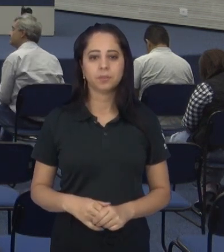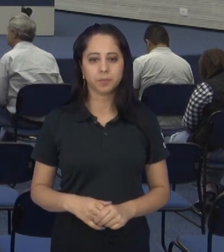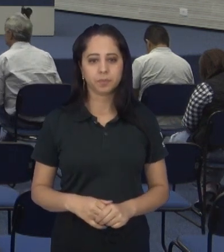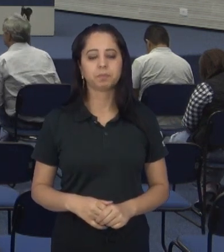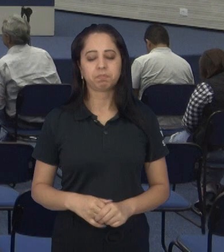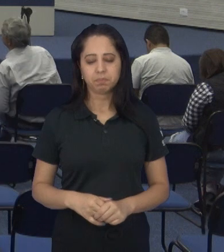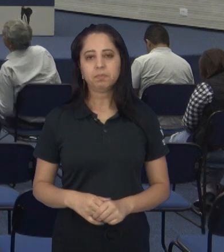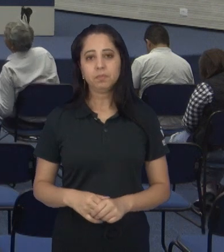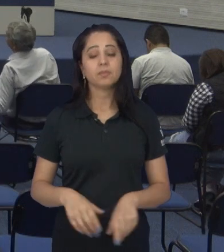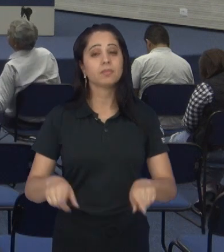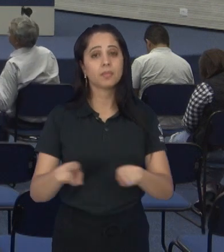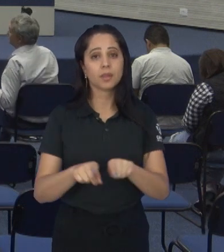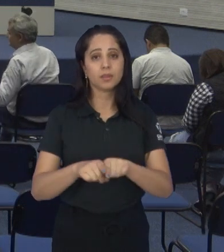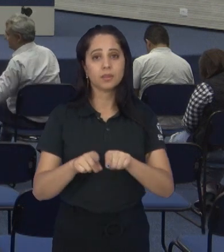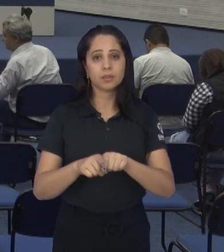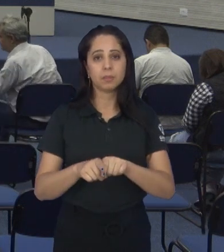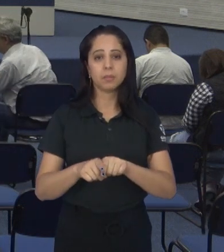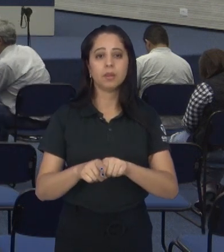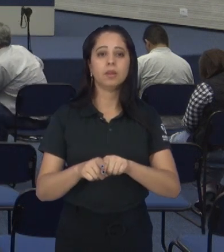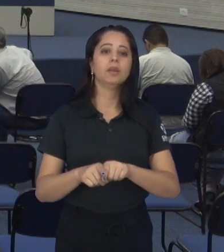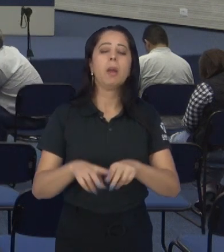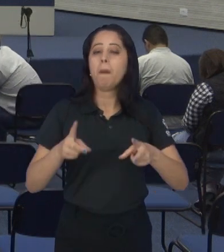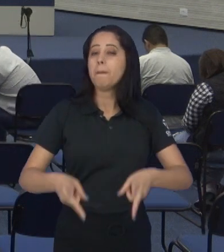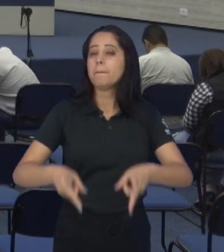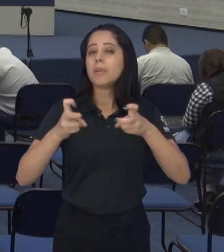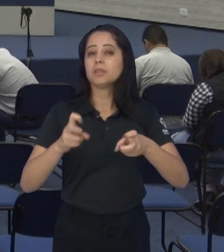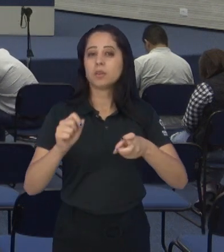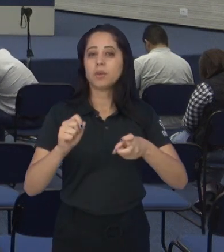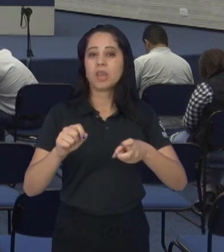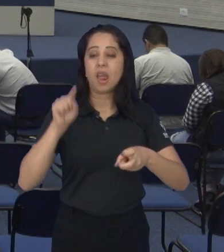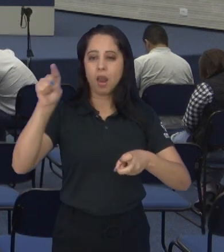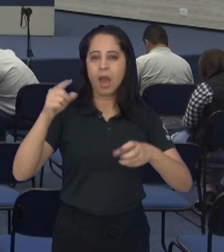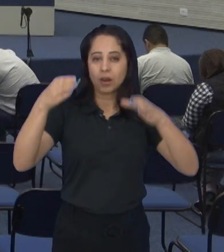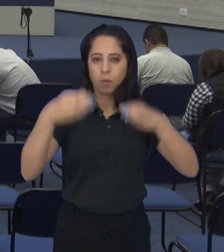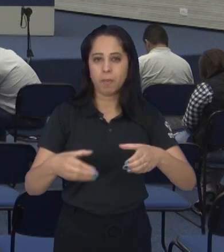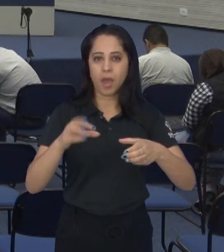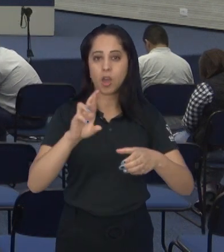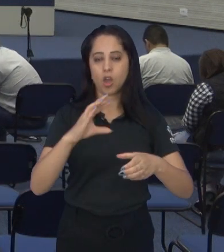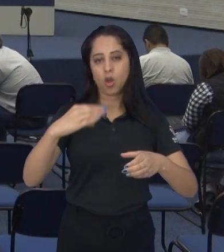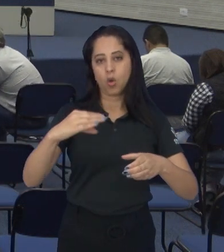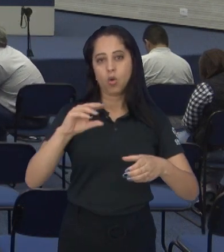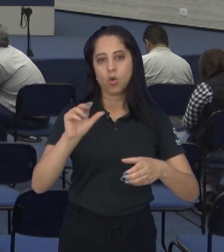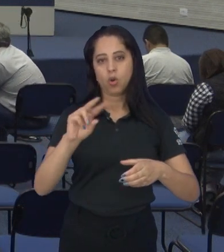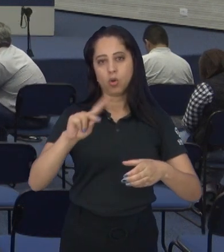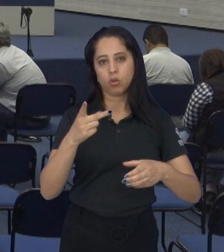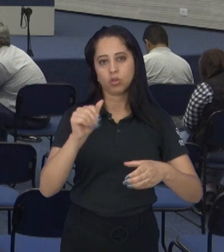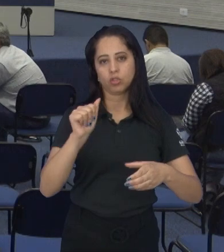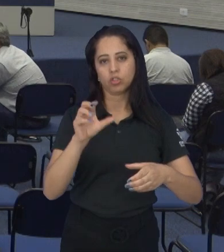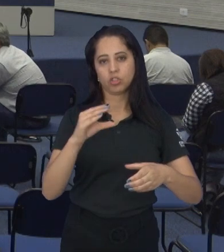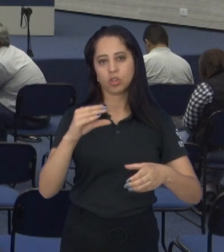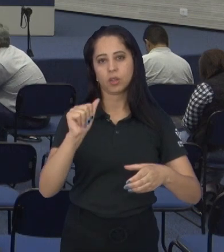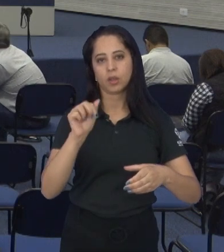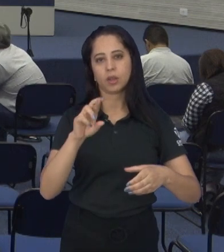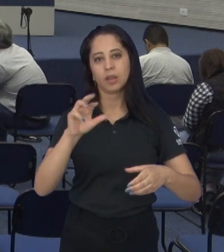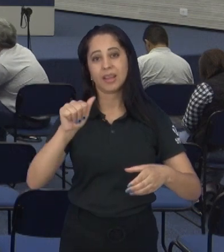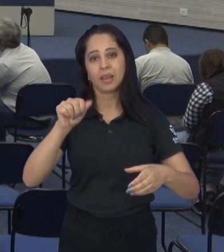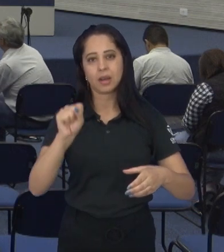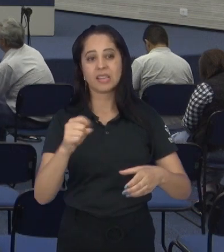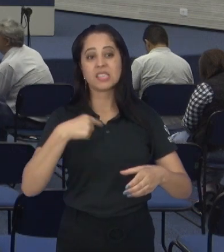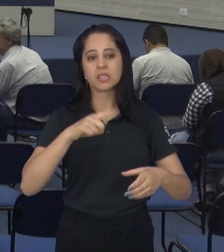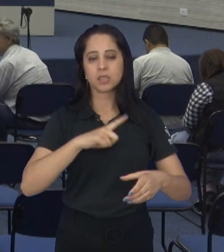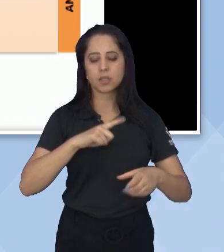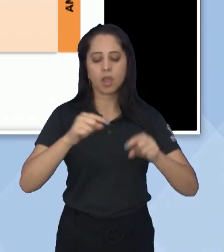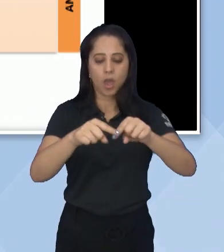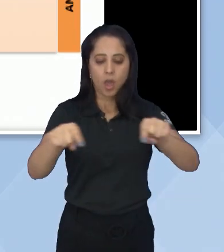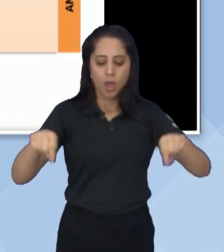questões eliminação de recursos laterais e difuso a gente percebe que principalmente na Chácaras Reunidas a gente tem alguns lotes lá industriais que